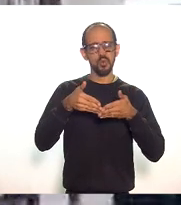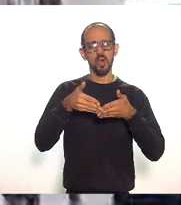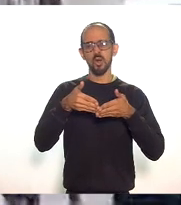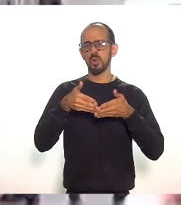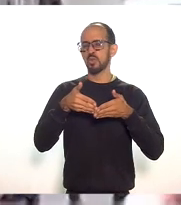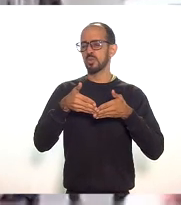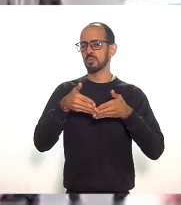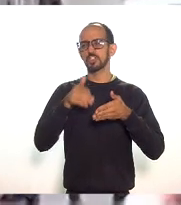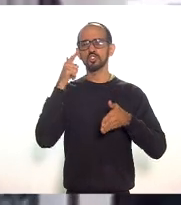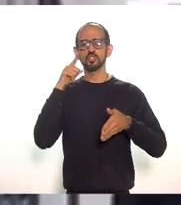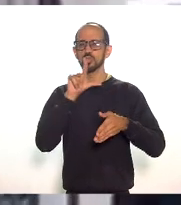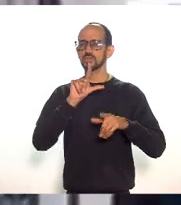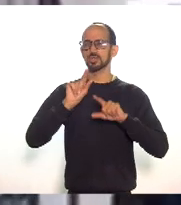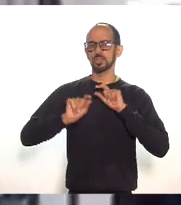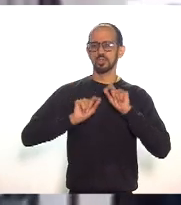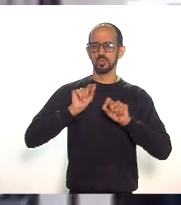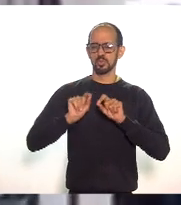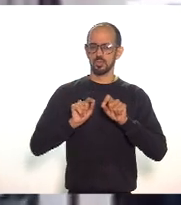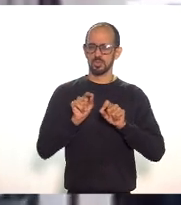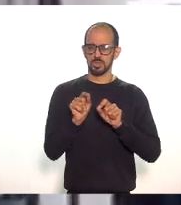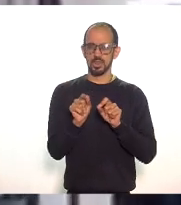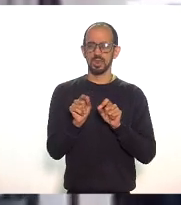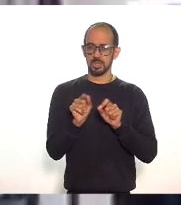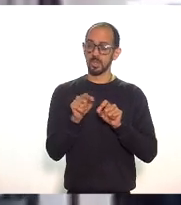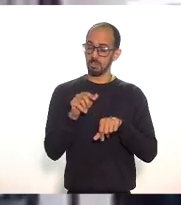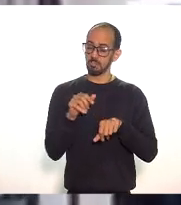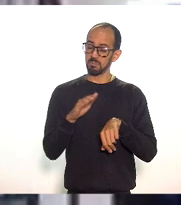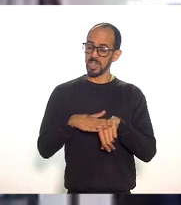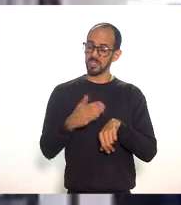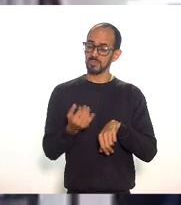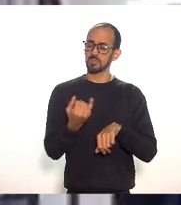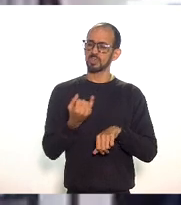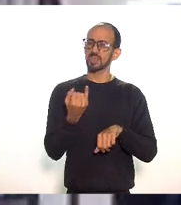de vidas, isso aí é uma coisa importantíssima,